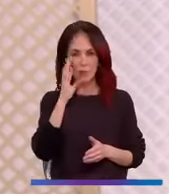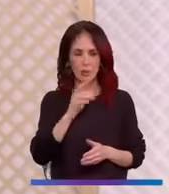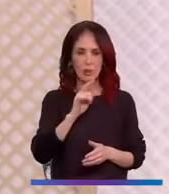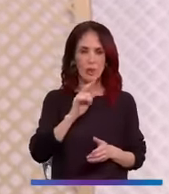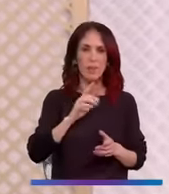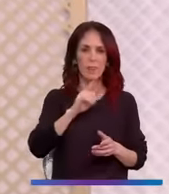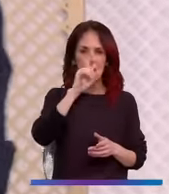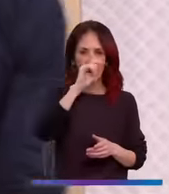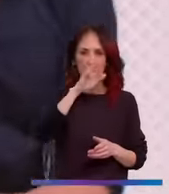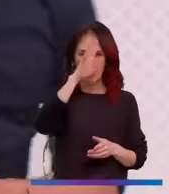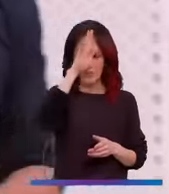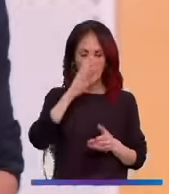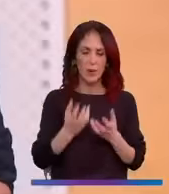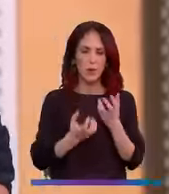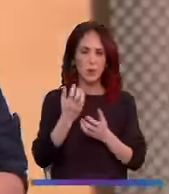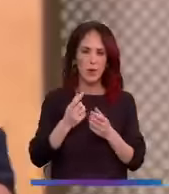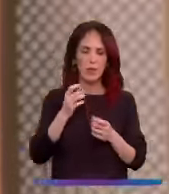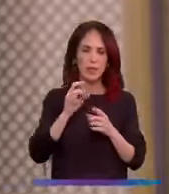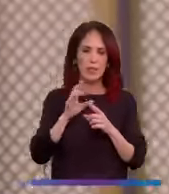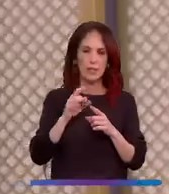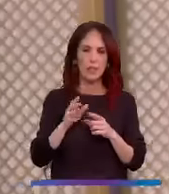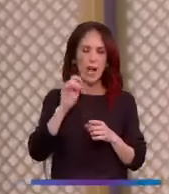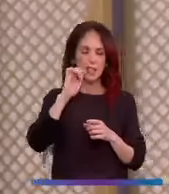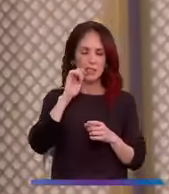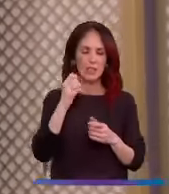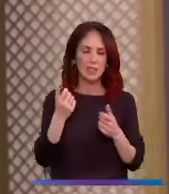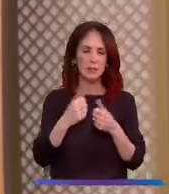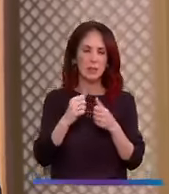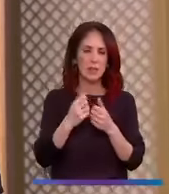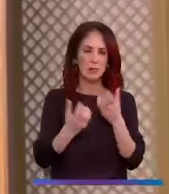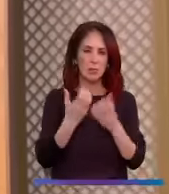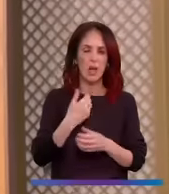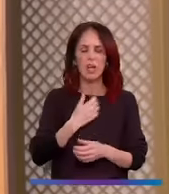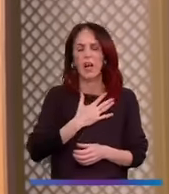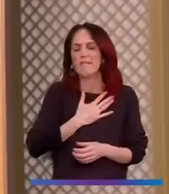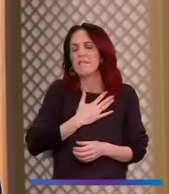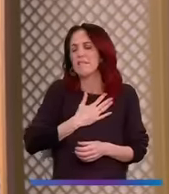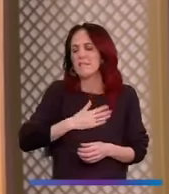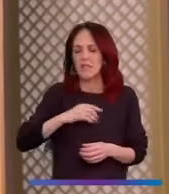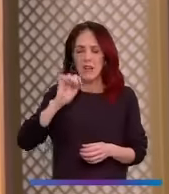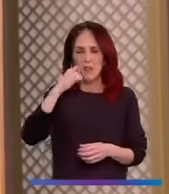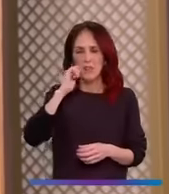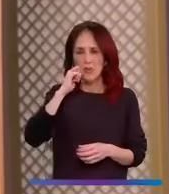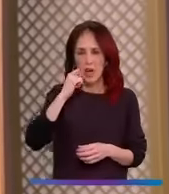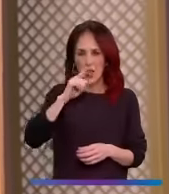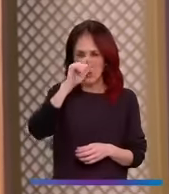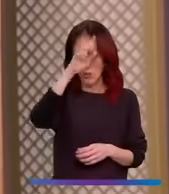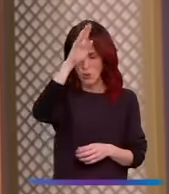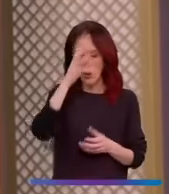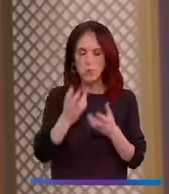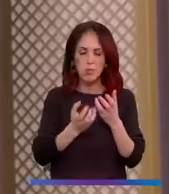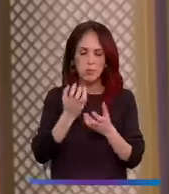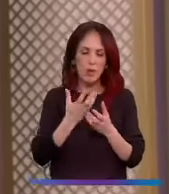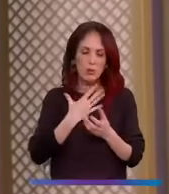franquinhos estufados. Ai, gosto tanto. Linguinhas e cenoura e batata cozida. Eu gosto tanto de frango estufado. Era o que eu mais queria comer agora, era frango estufado. Mas olha, estou a